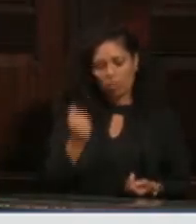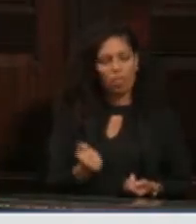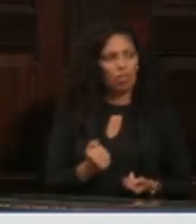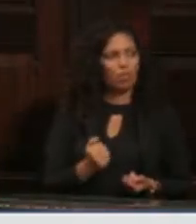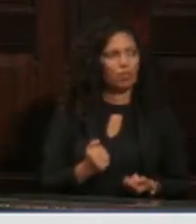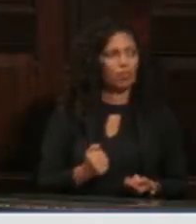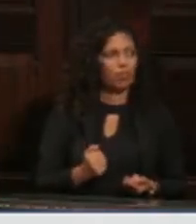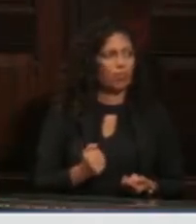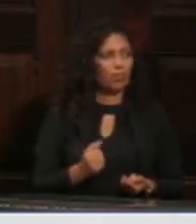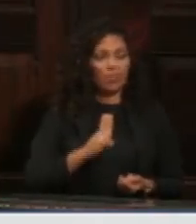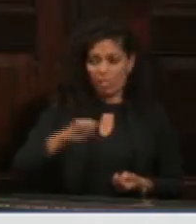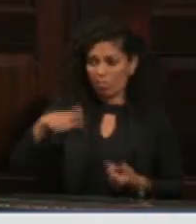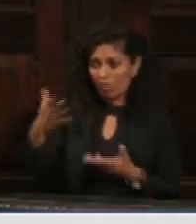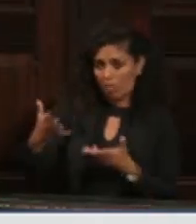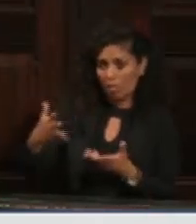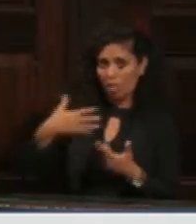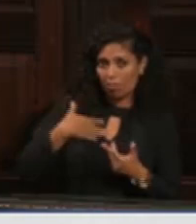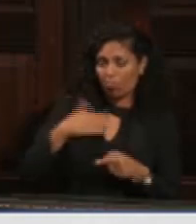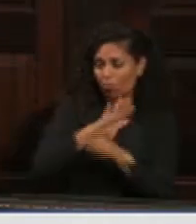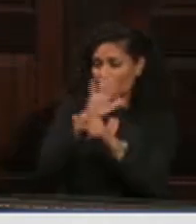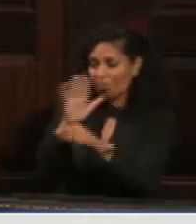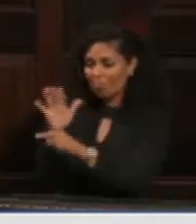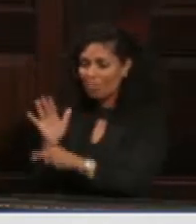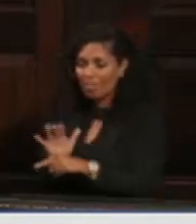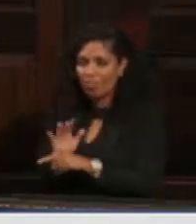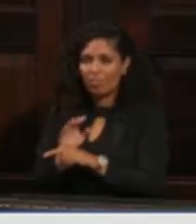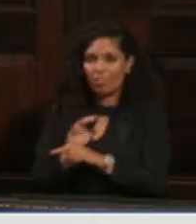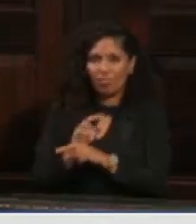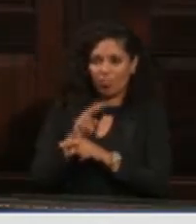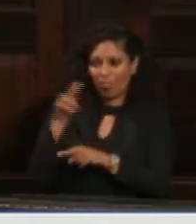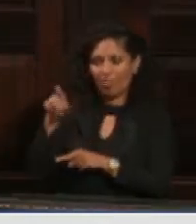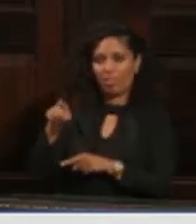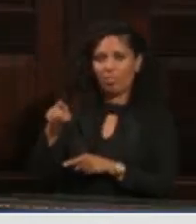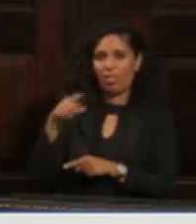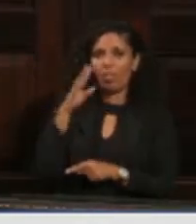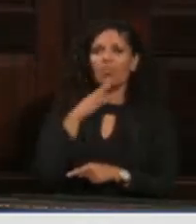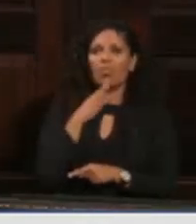desta deputada, se quiser ter um programa de estudos para entender melhor o campo da educação brasileira. Muito obrigado.